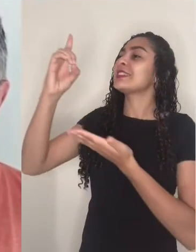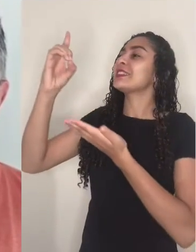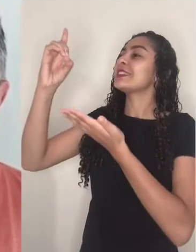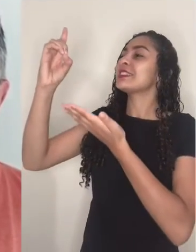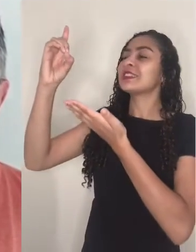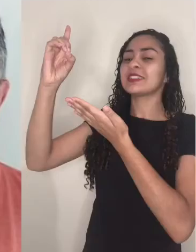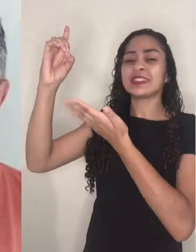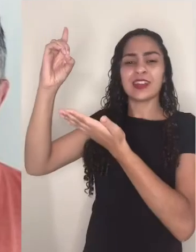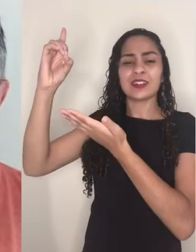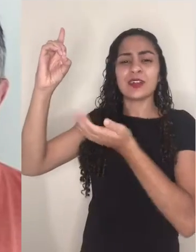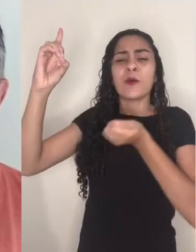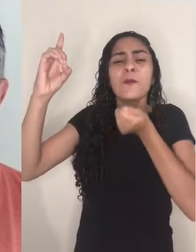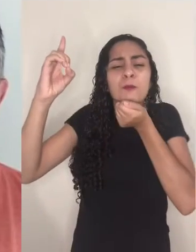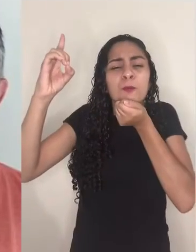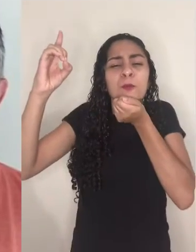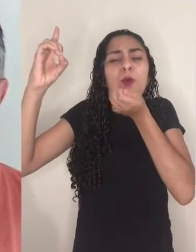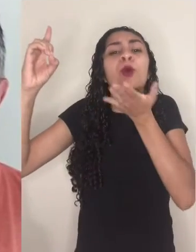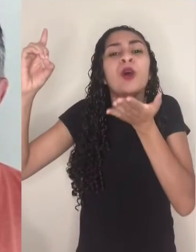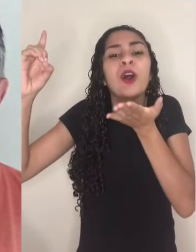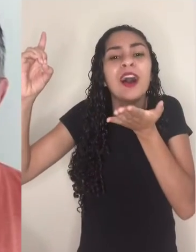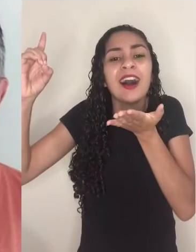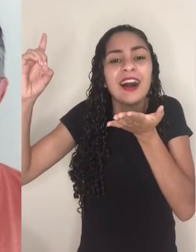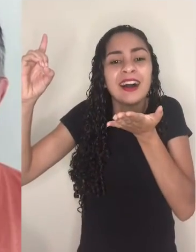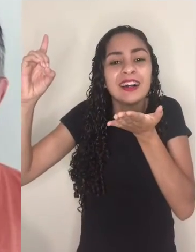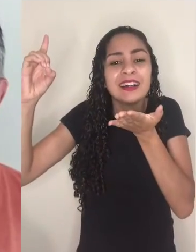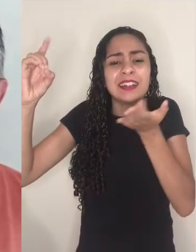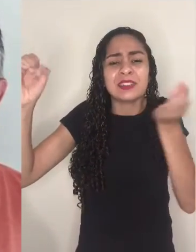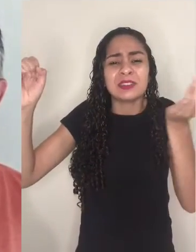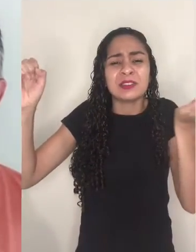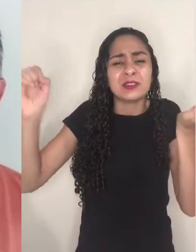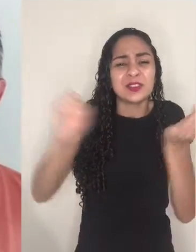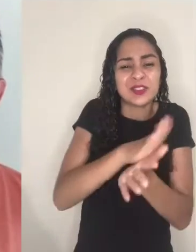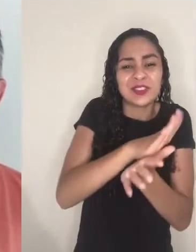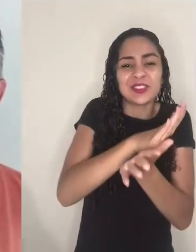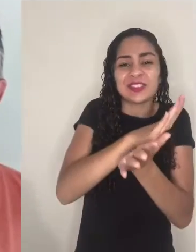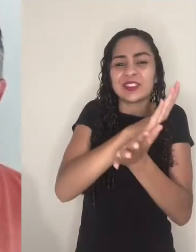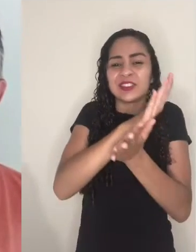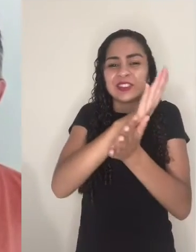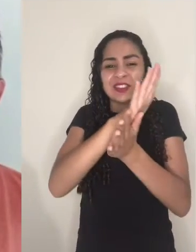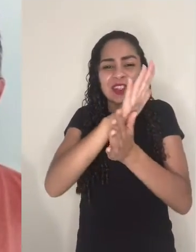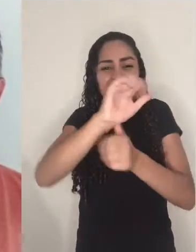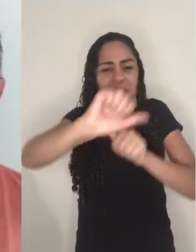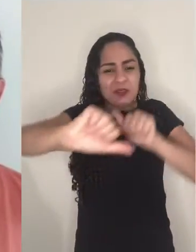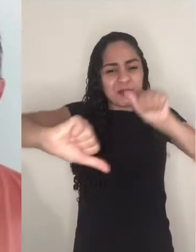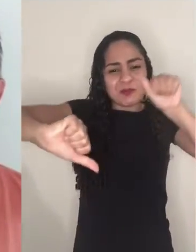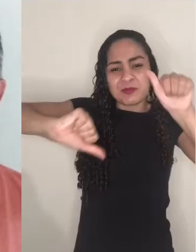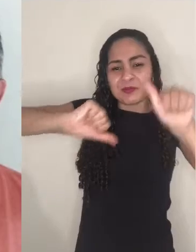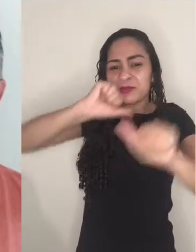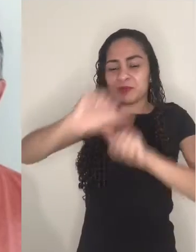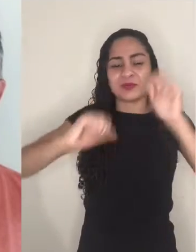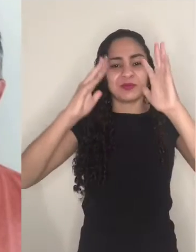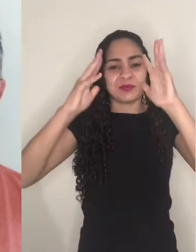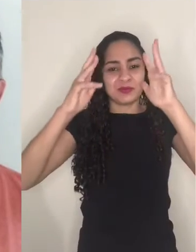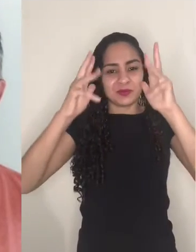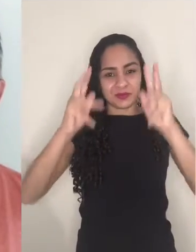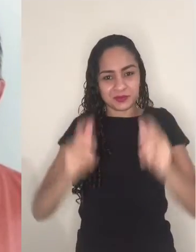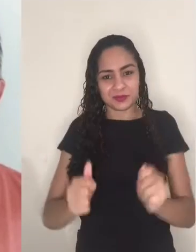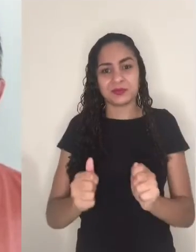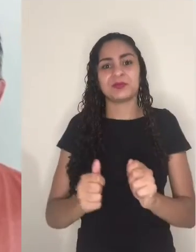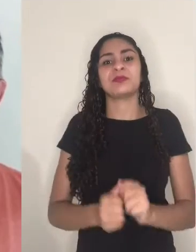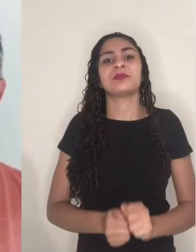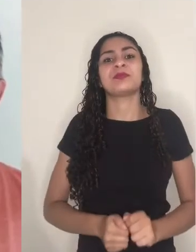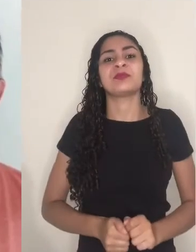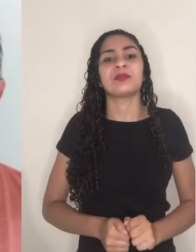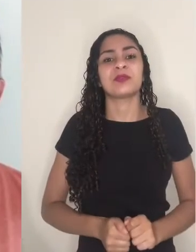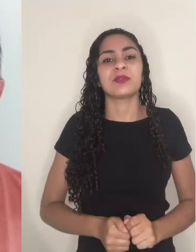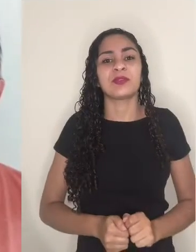apenas com o sopro de sua boca, pode desbaratar todos os nossos inimigos.